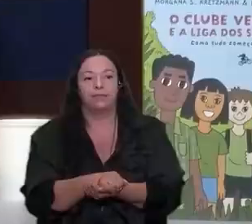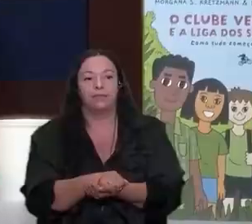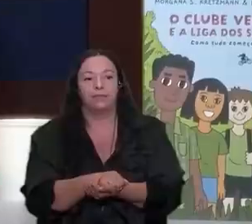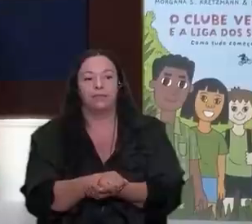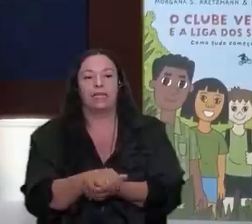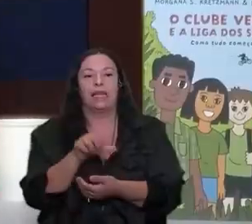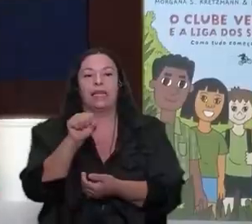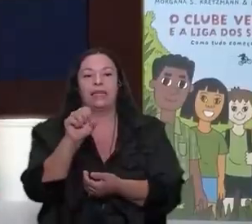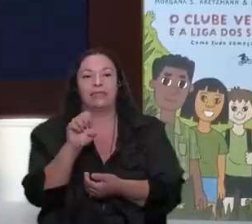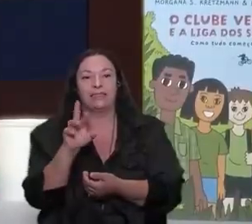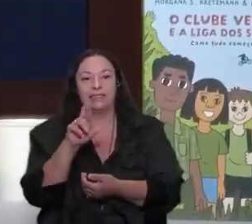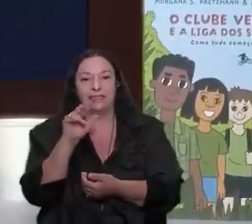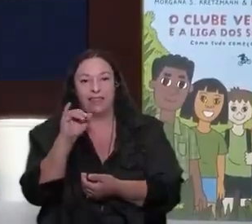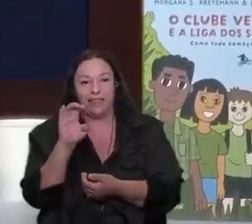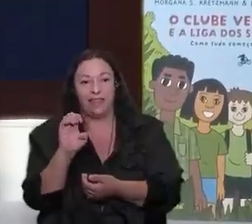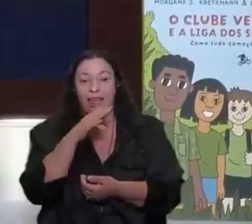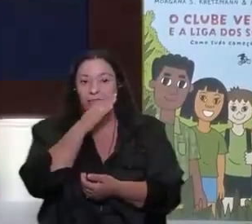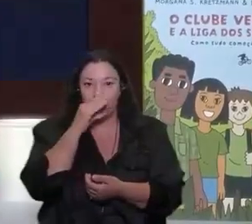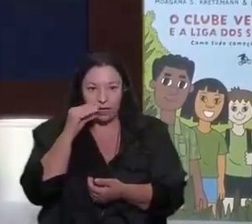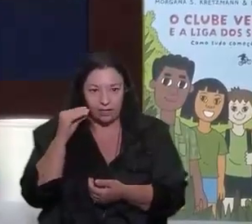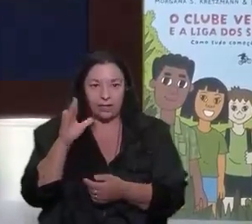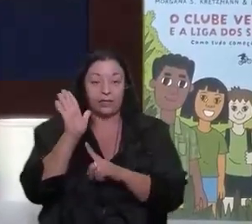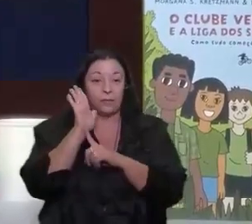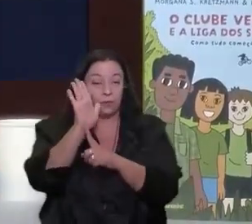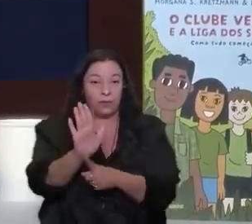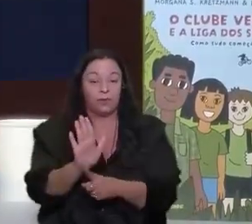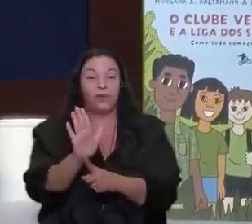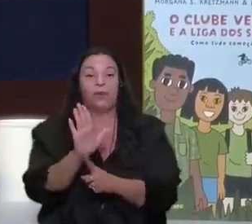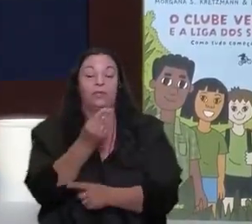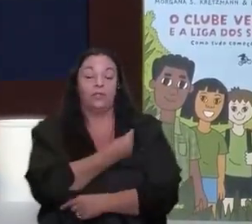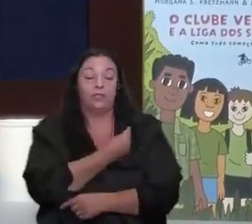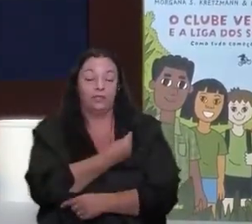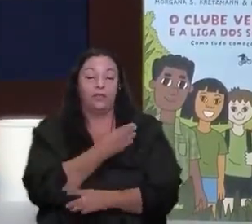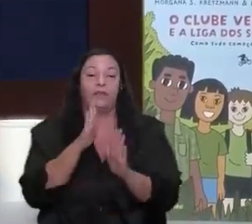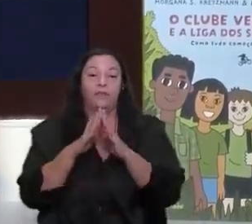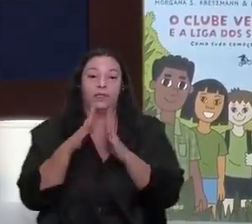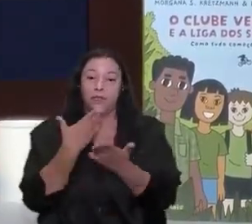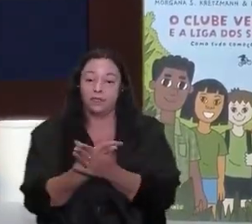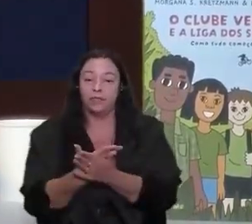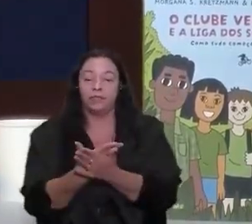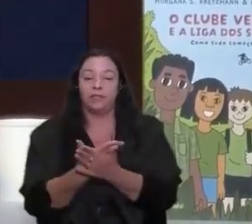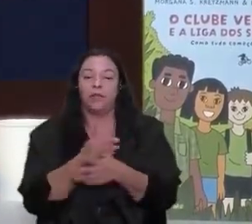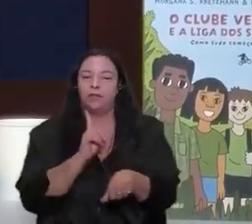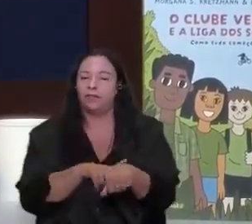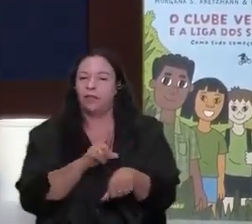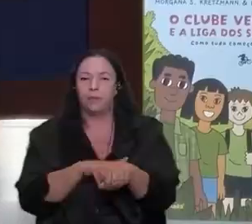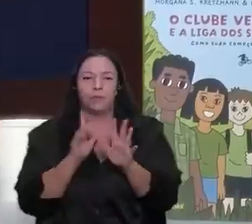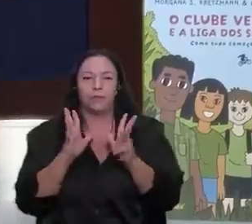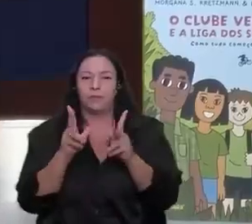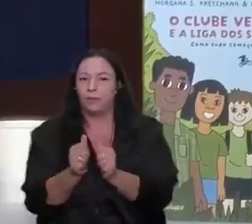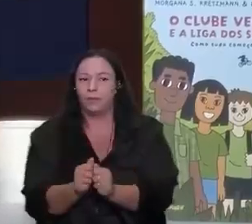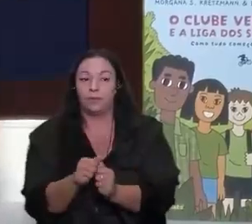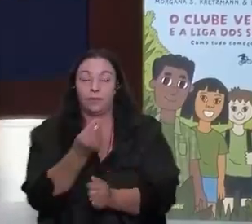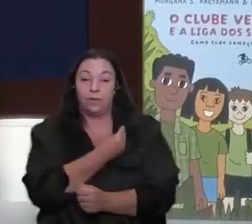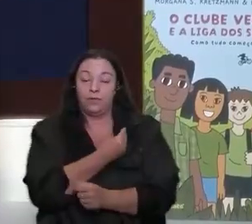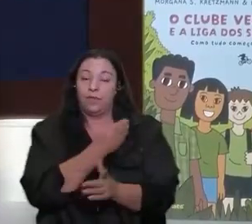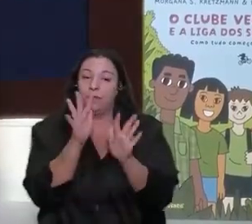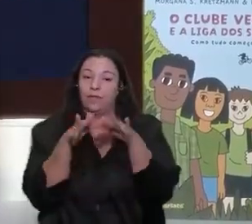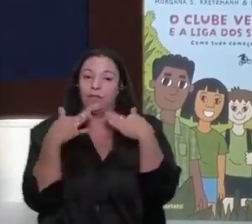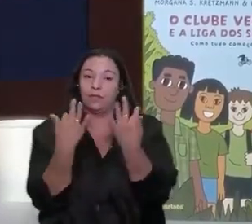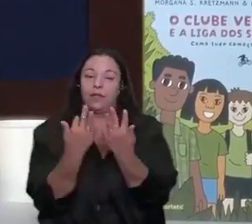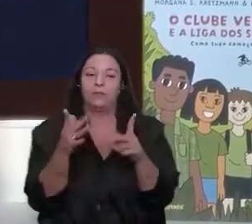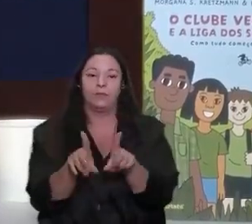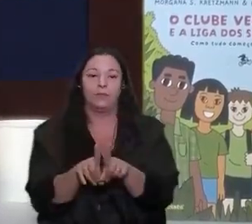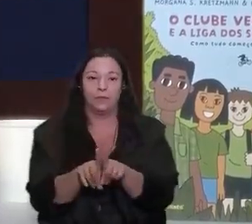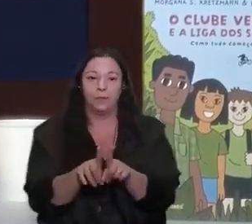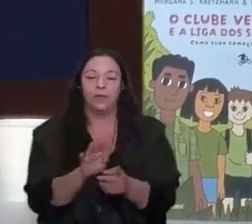série Adolescência te mostrou, a gente vive isso nas escolas o tempo inteiro, né? A gente vive nas famílias essas